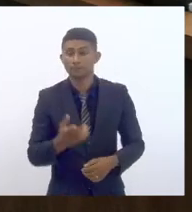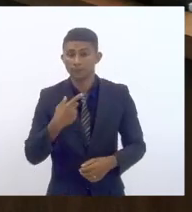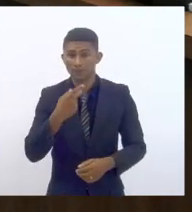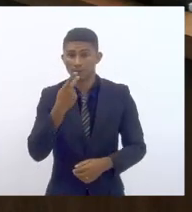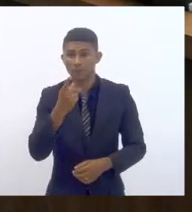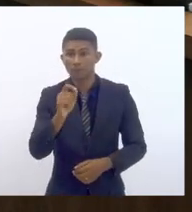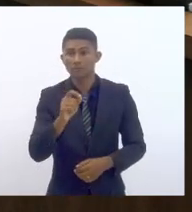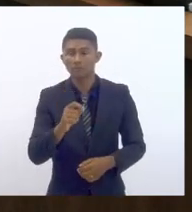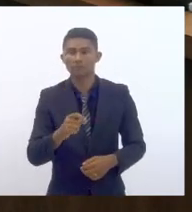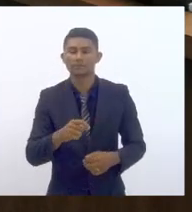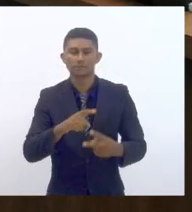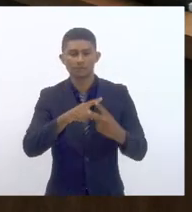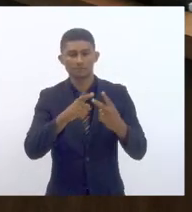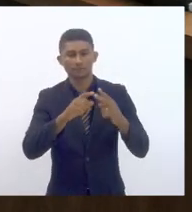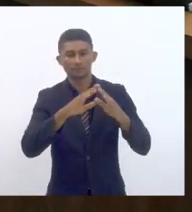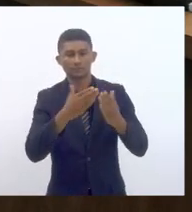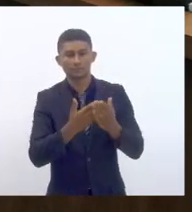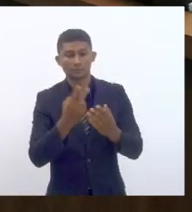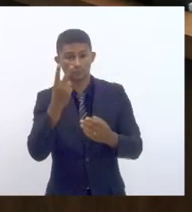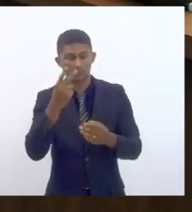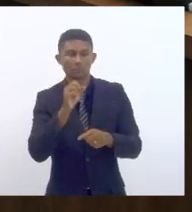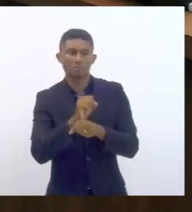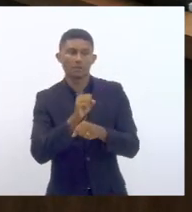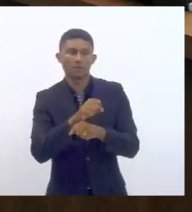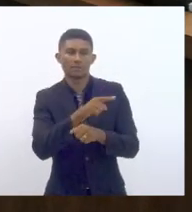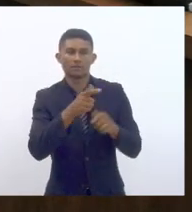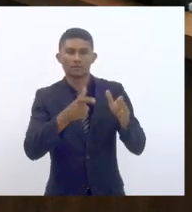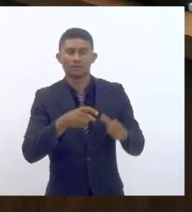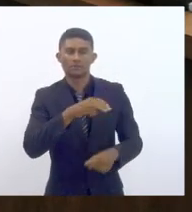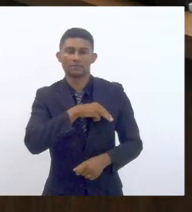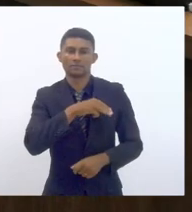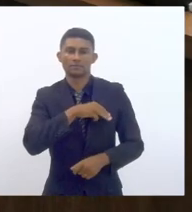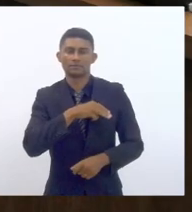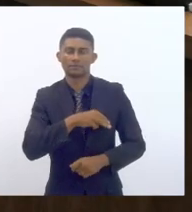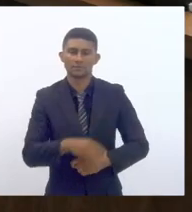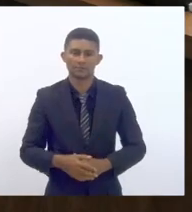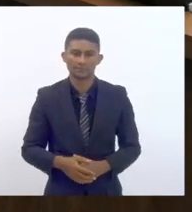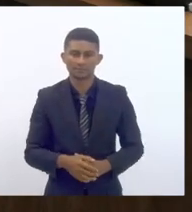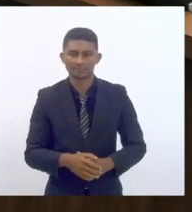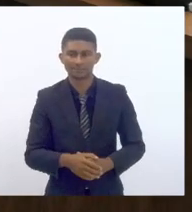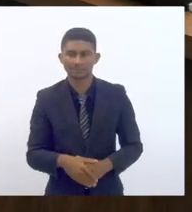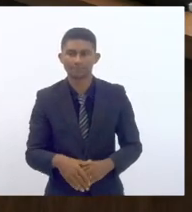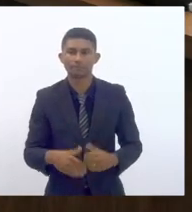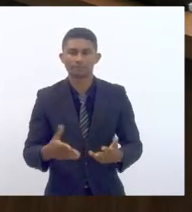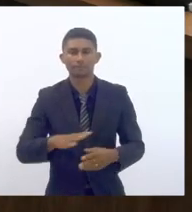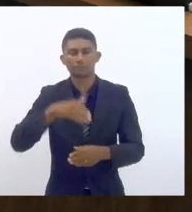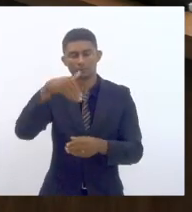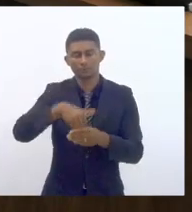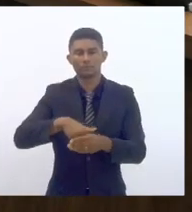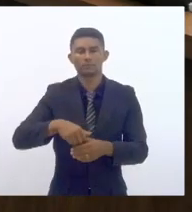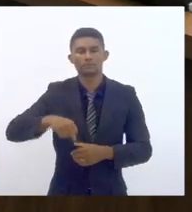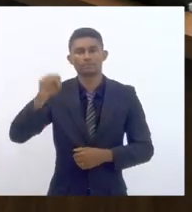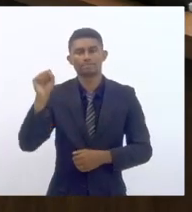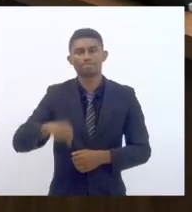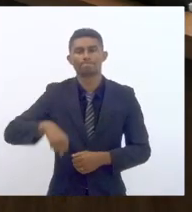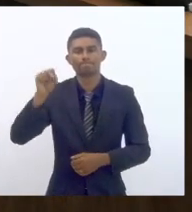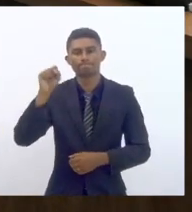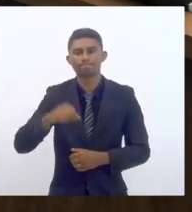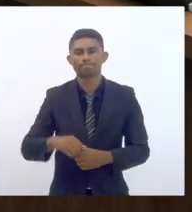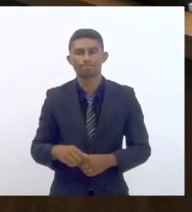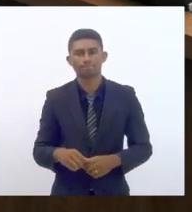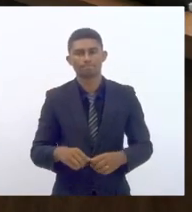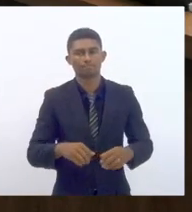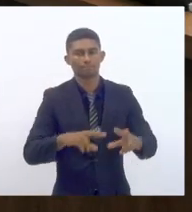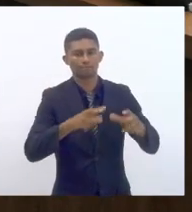o Império Serrano e a Portela lhe aguardam em Madureira. Presidente. O nosso voto é favorável no mérito